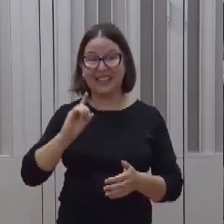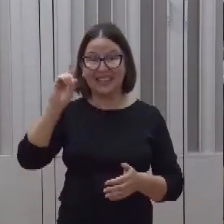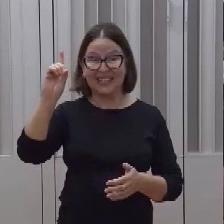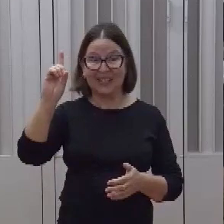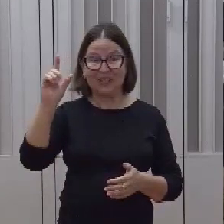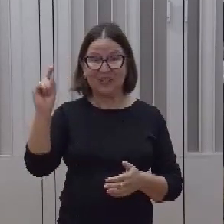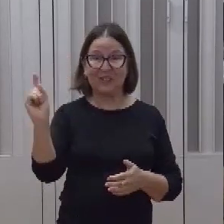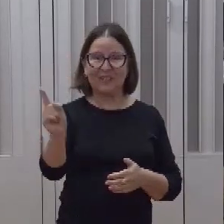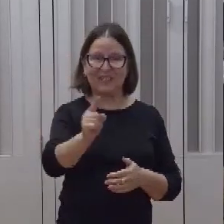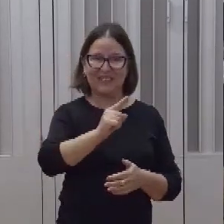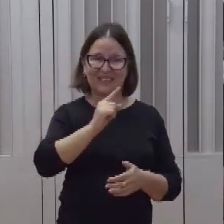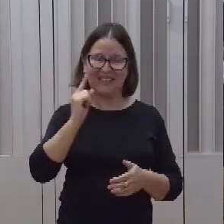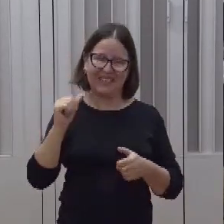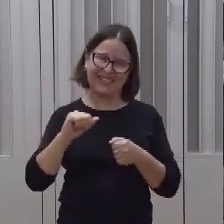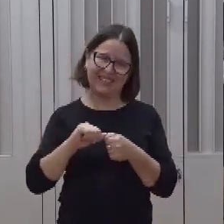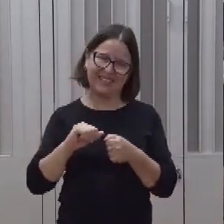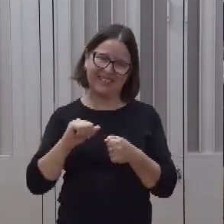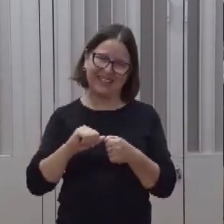nos faça